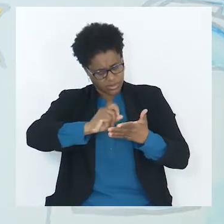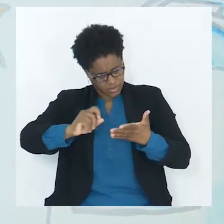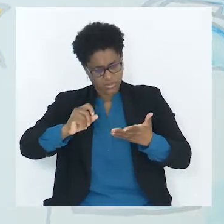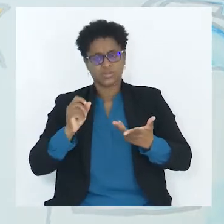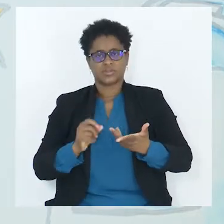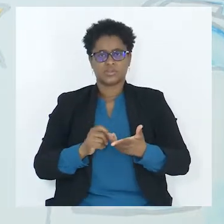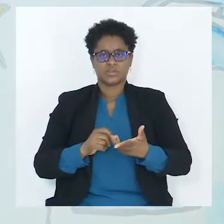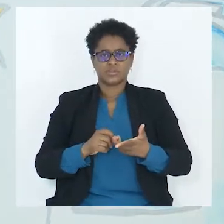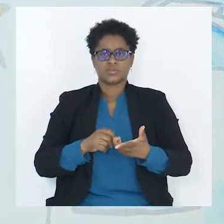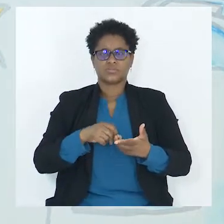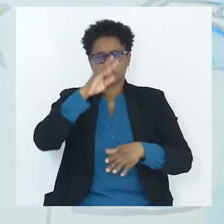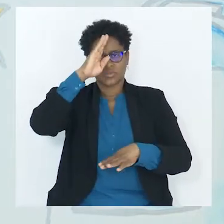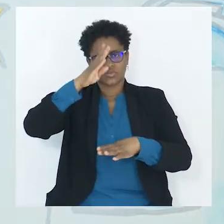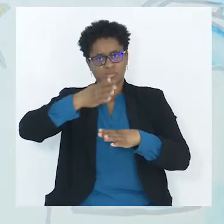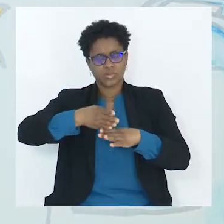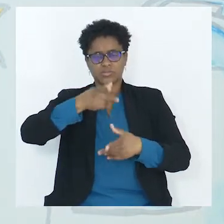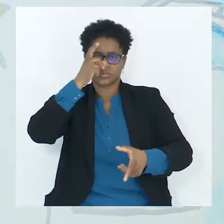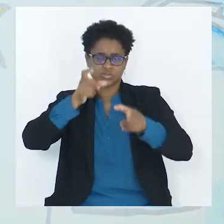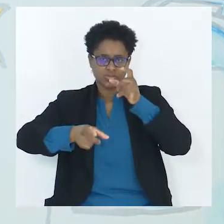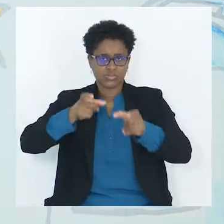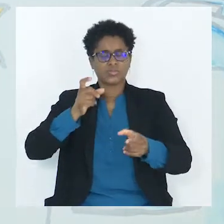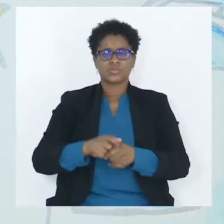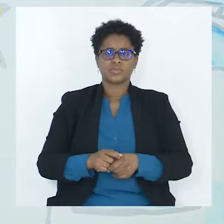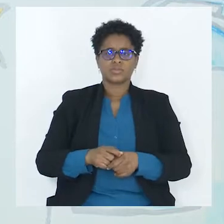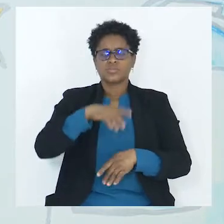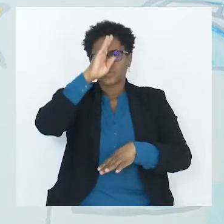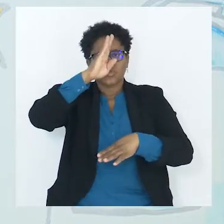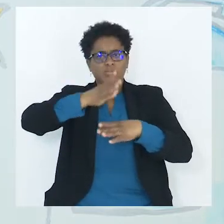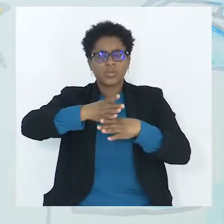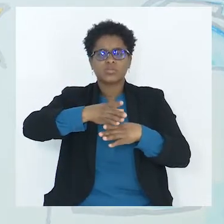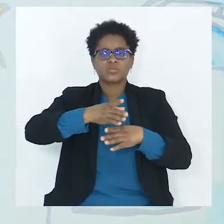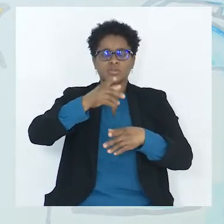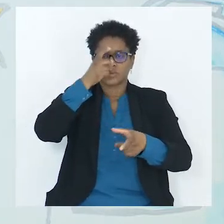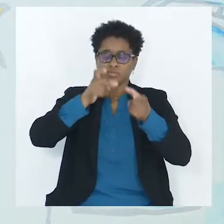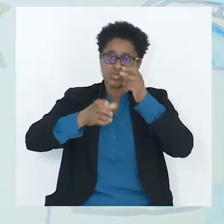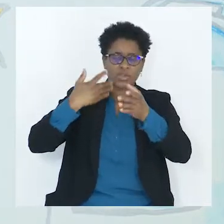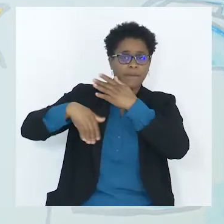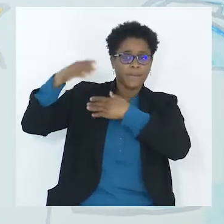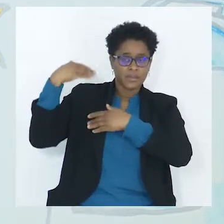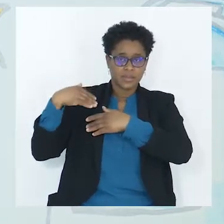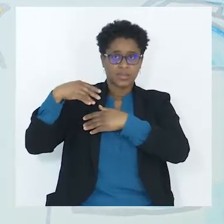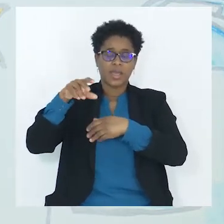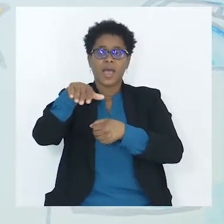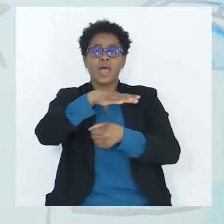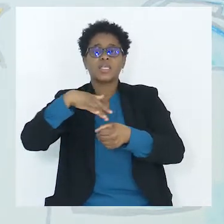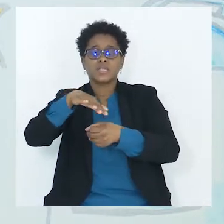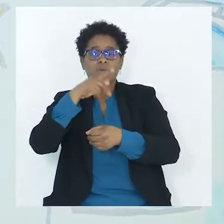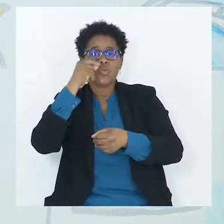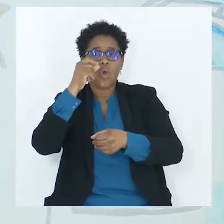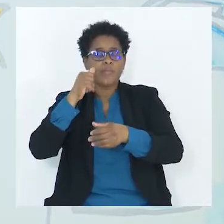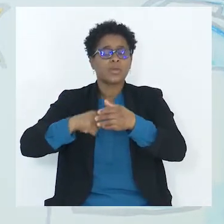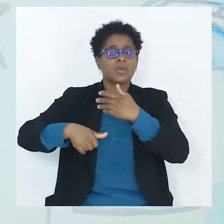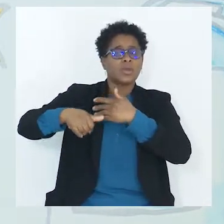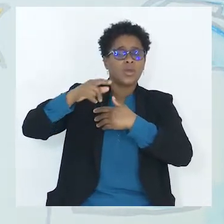relata, narra os factos humanos, as ocorrências humanas, as ações